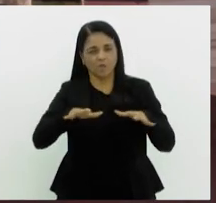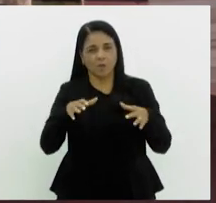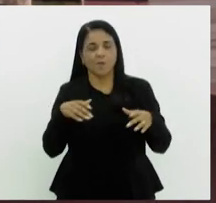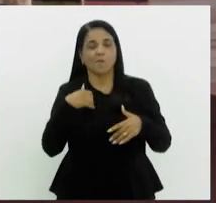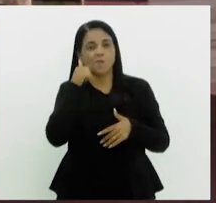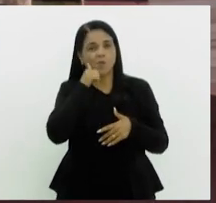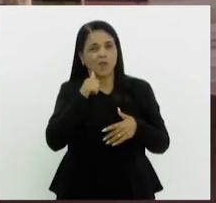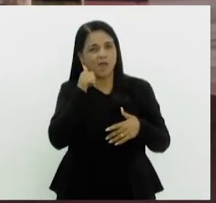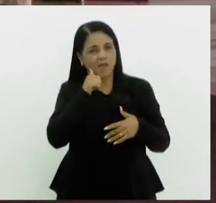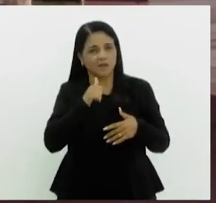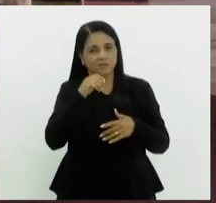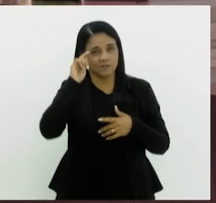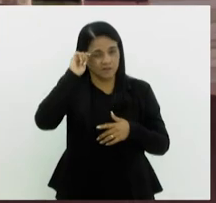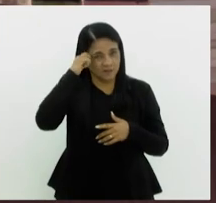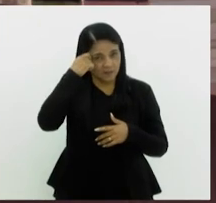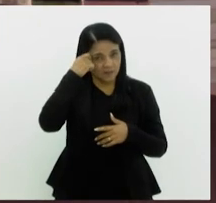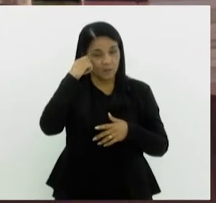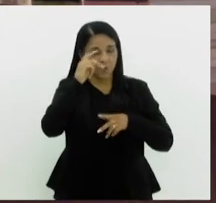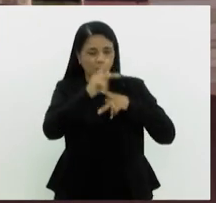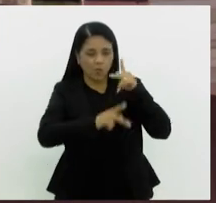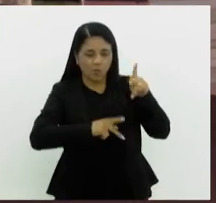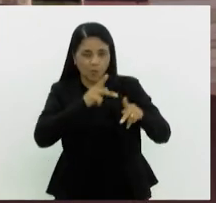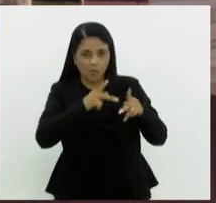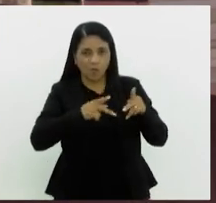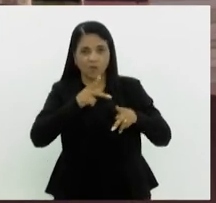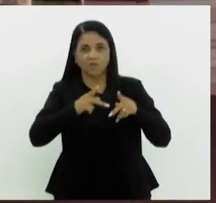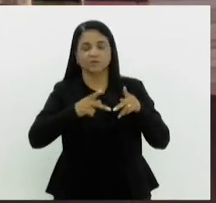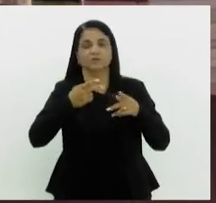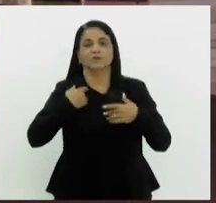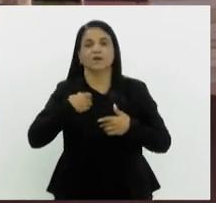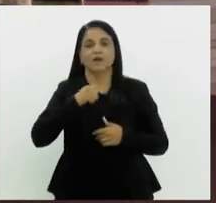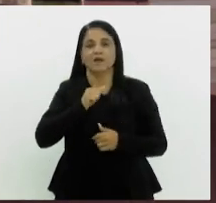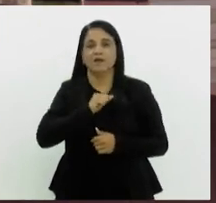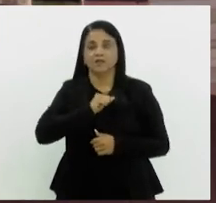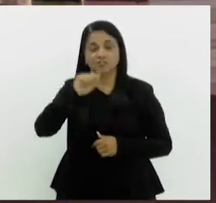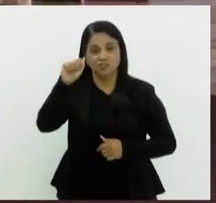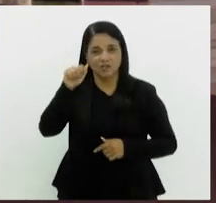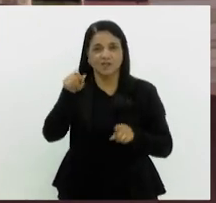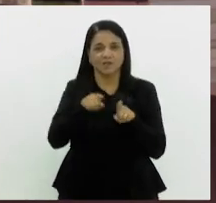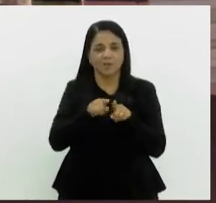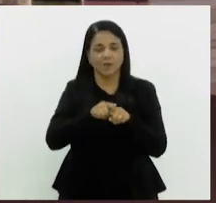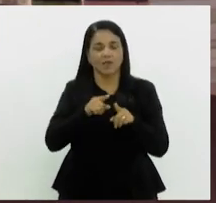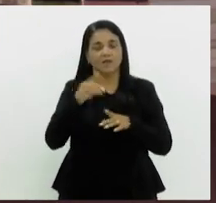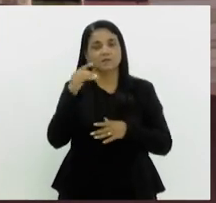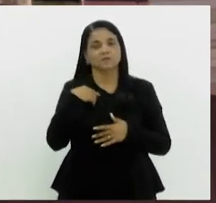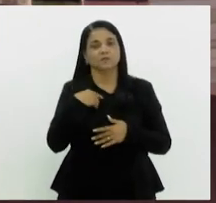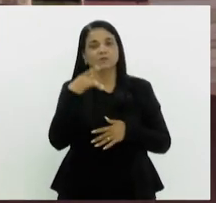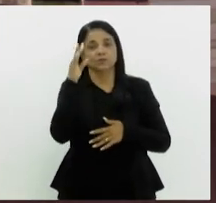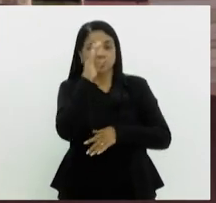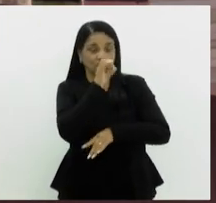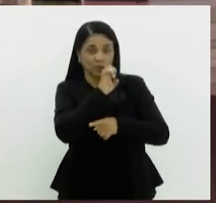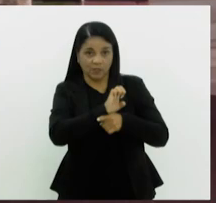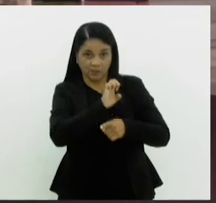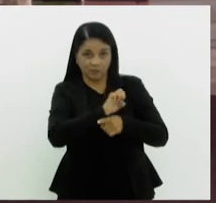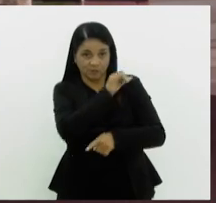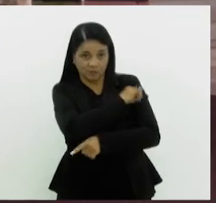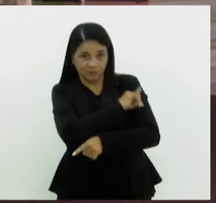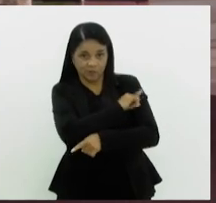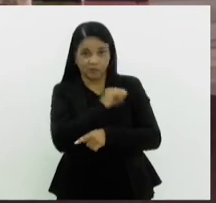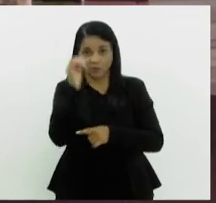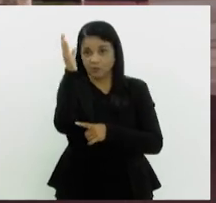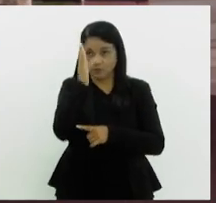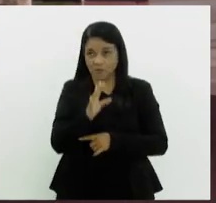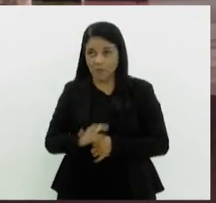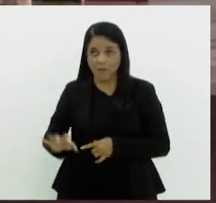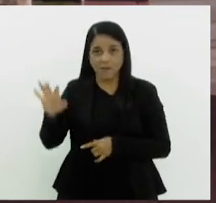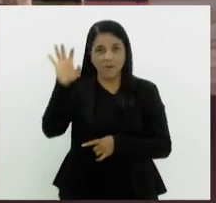mulheres negras, do povo de Axé, do Rio de Janeiro, no Brasil. Com todas